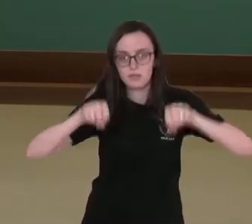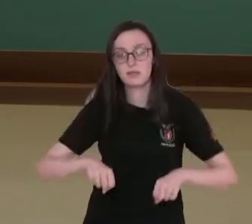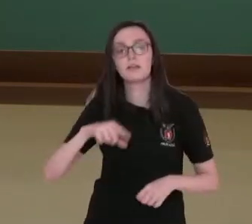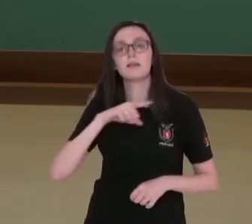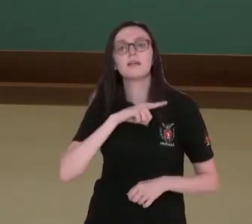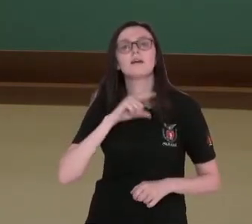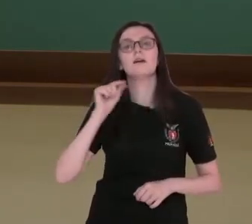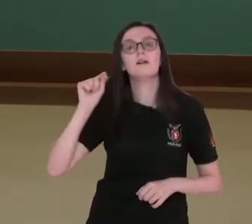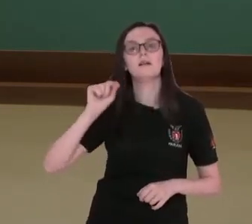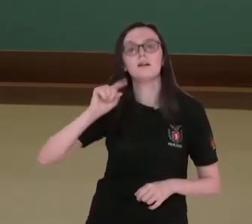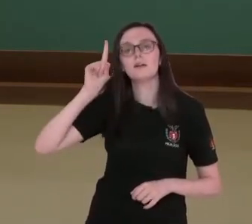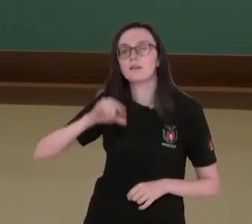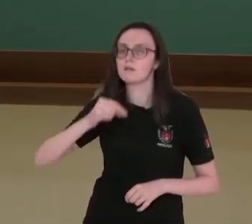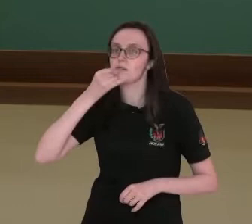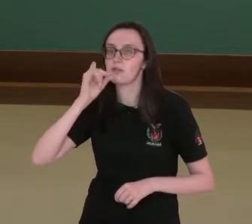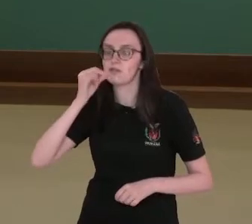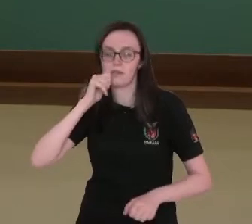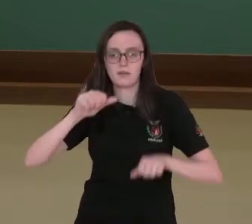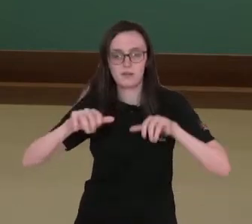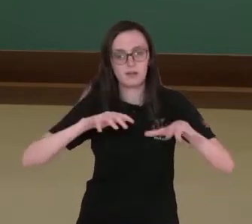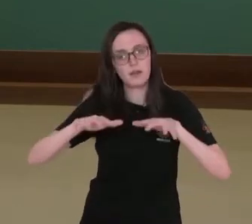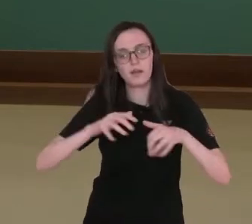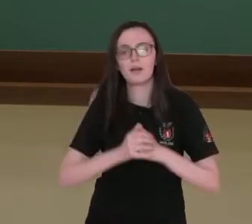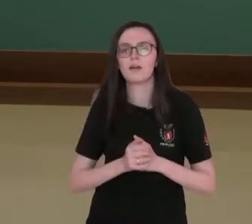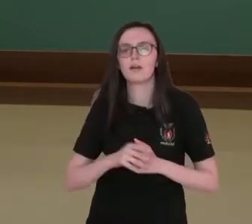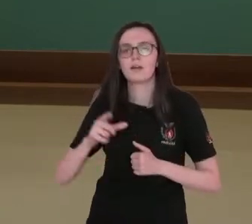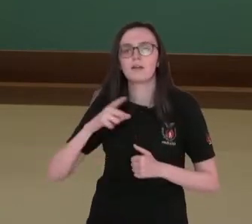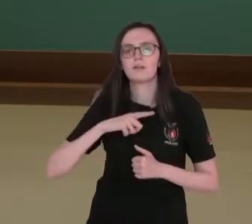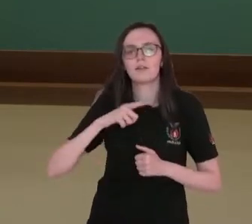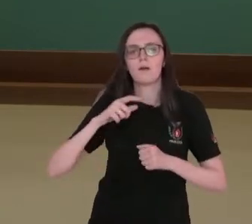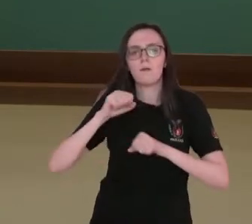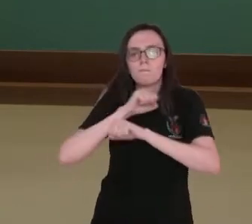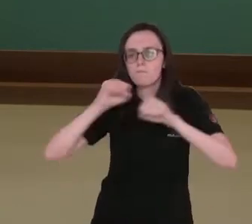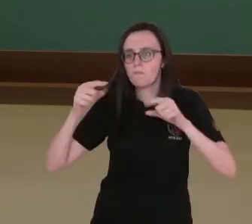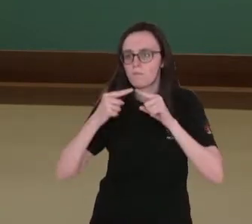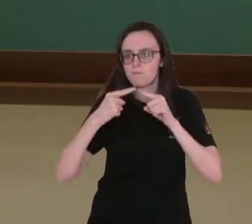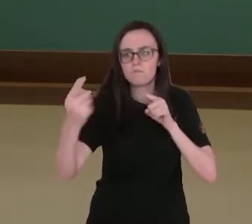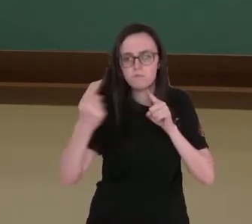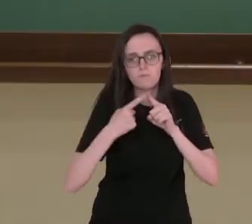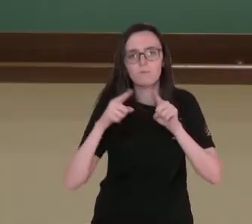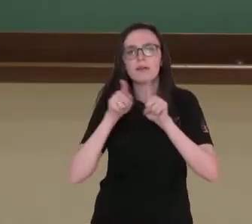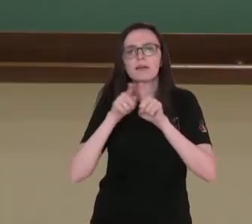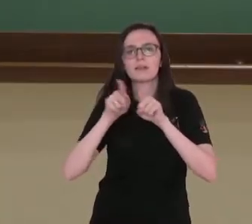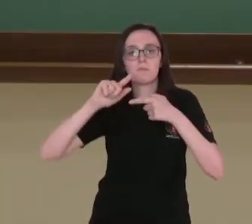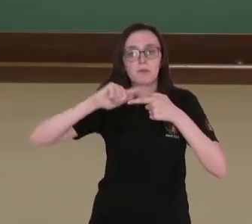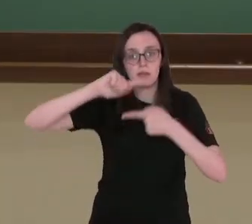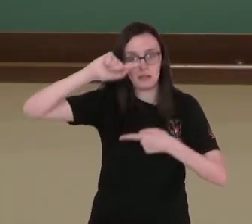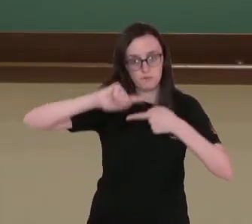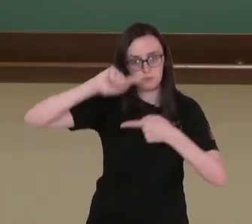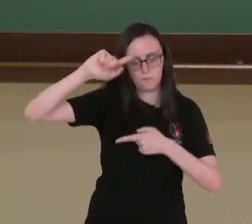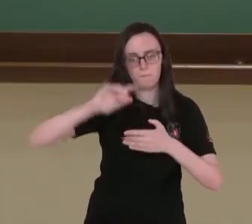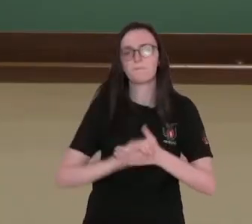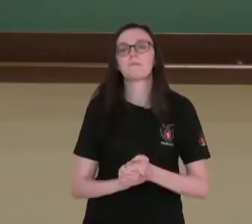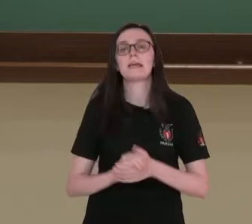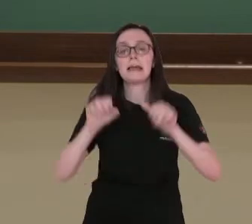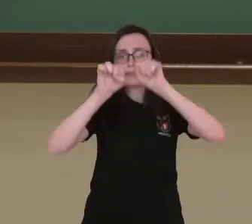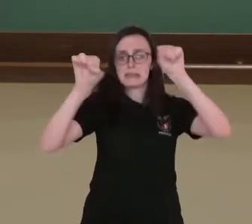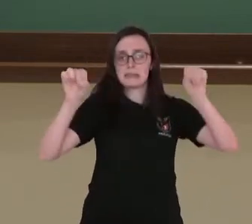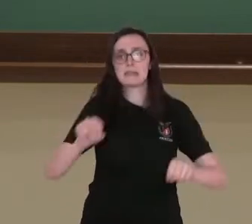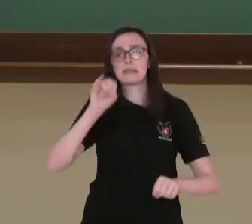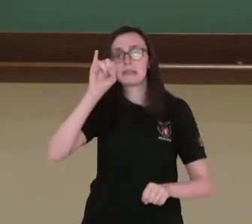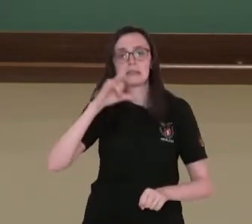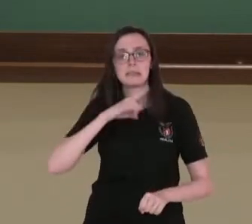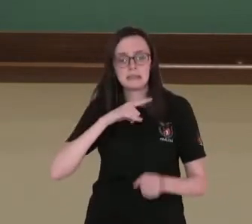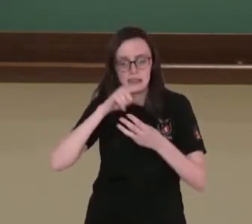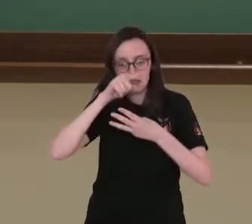que têm energia cinética, potencial elástica, potencial gravitacional. Um sistema, se tiver essas três